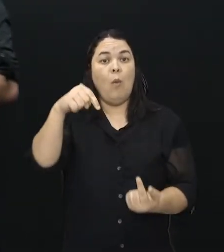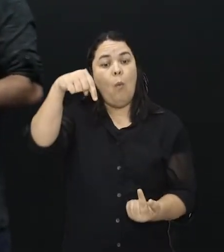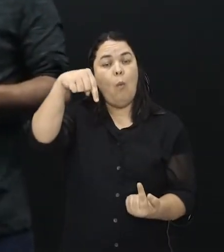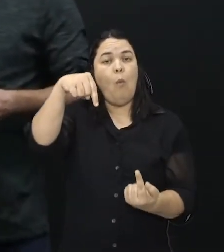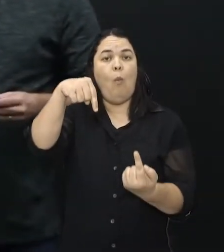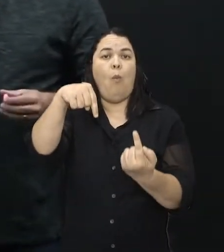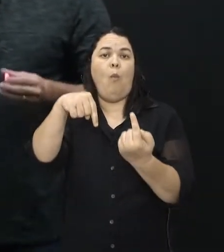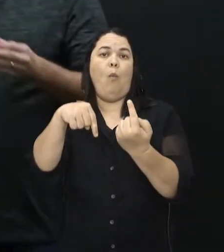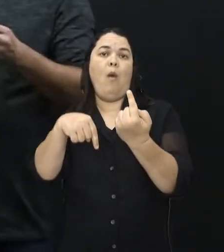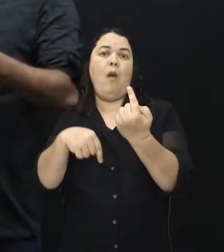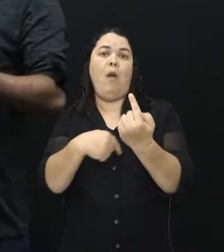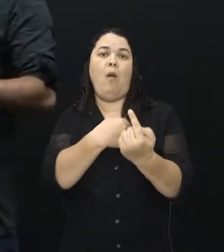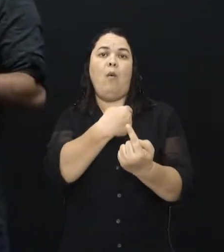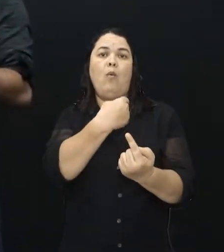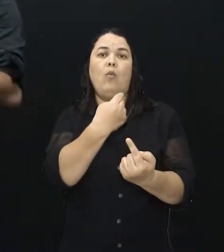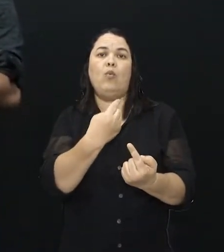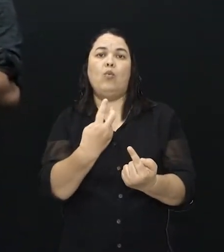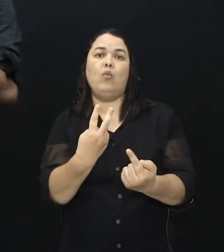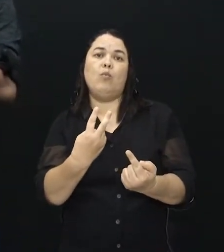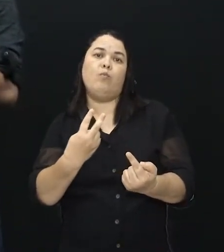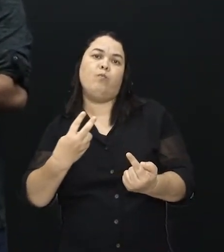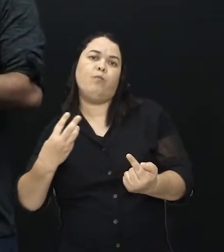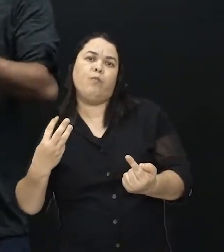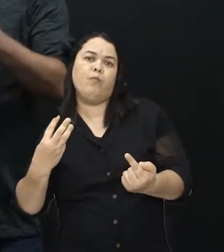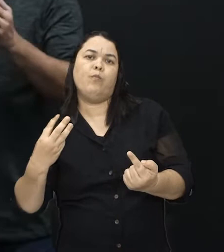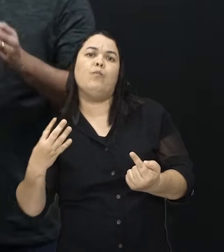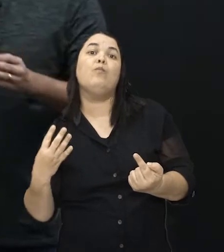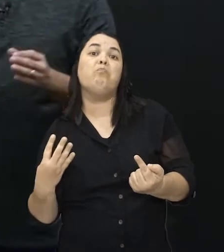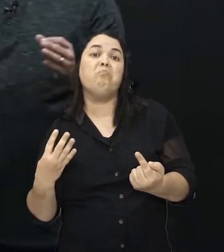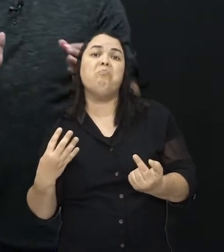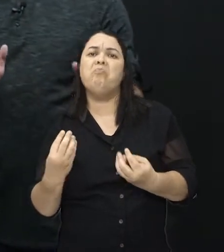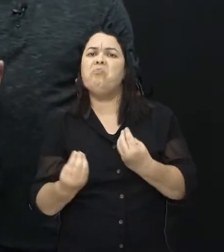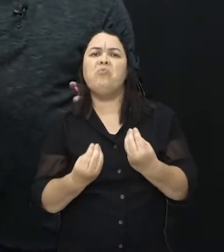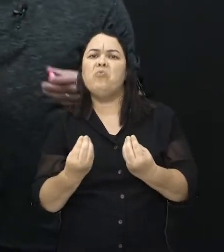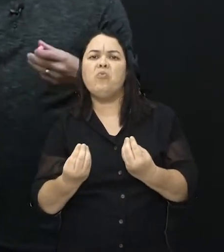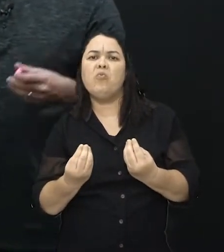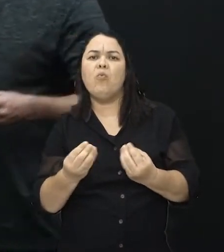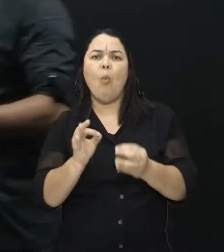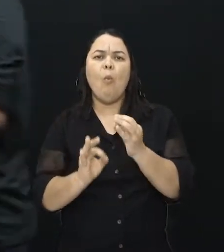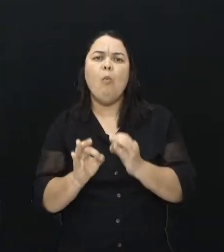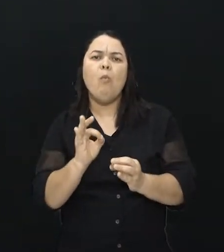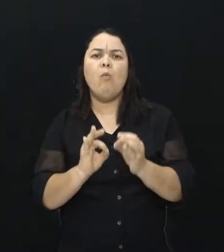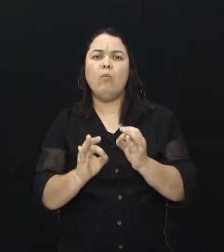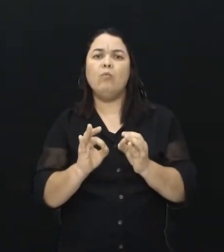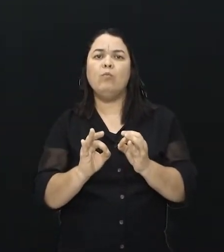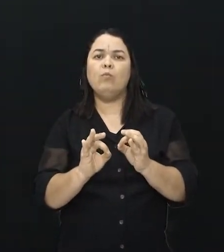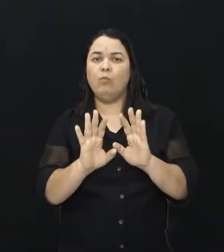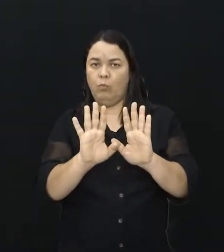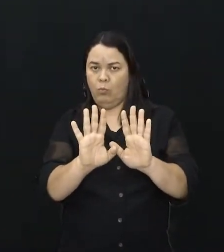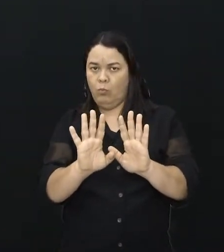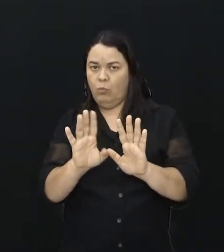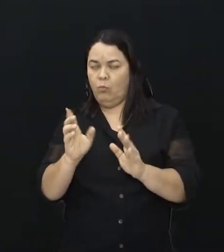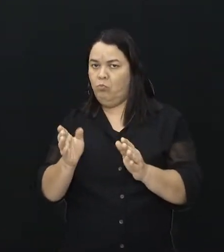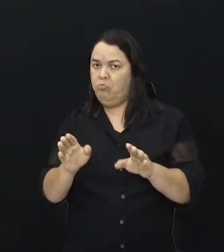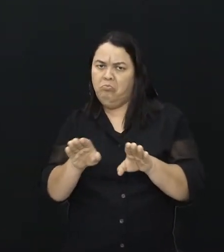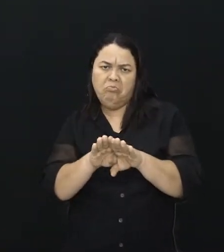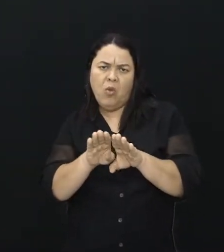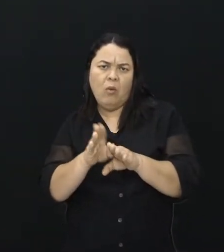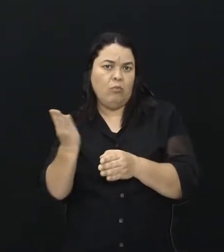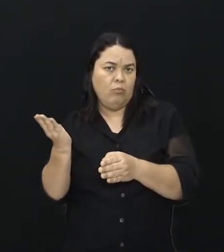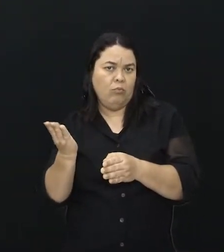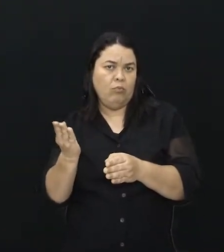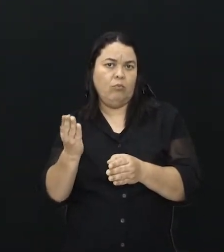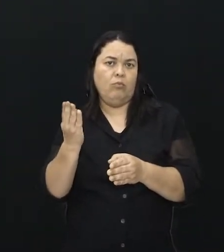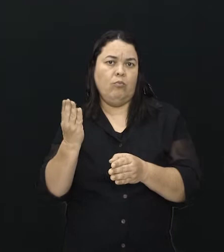2, 3 e 4. E aí eu vou fazer a montagem na mesma ordem. Como assim? Eu vou colocar o